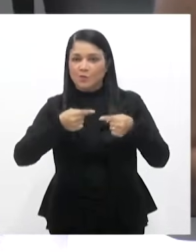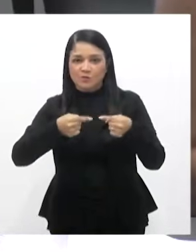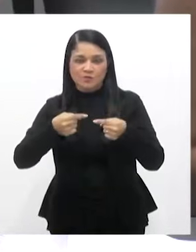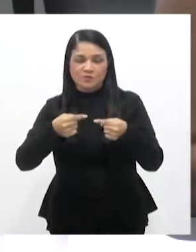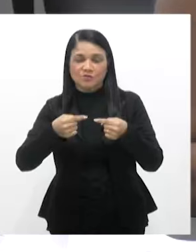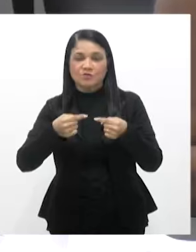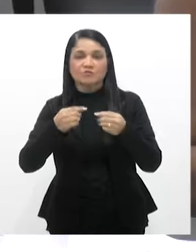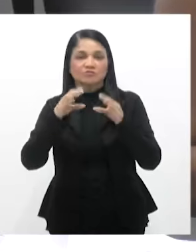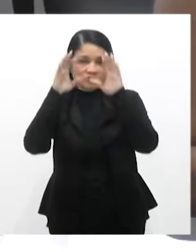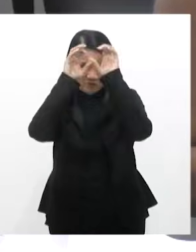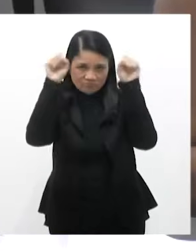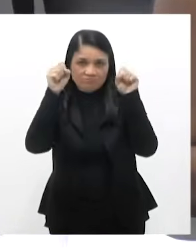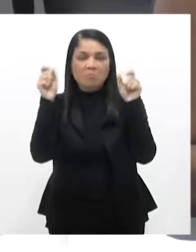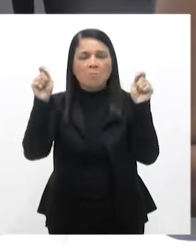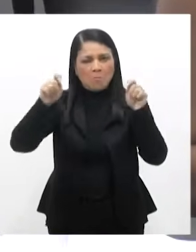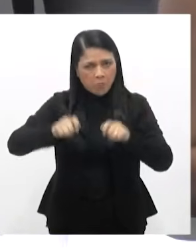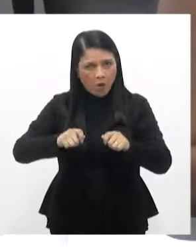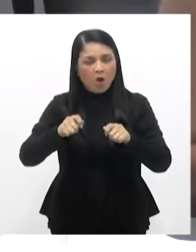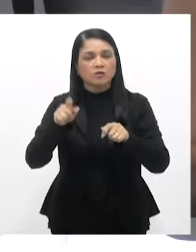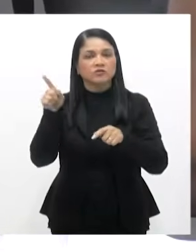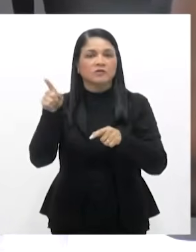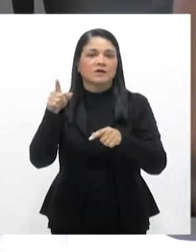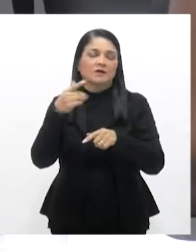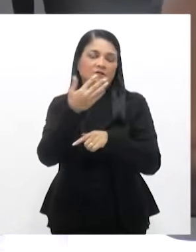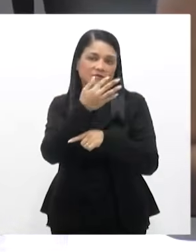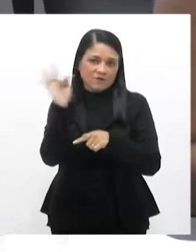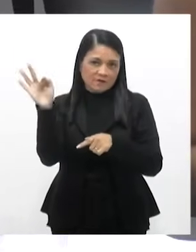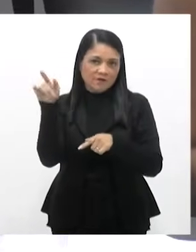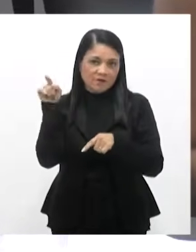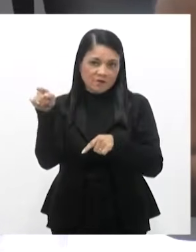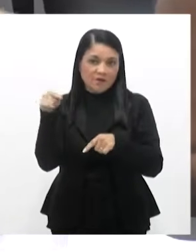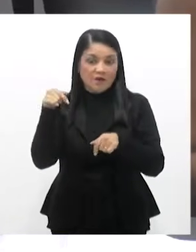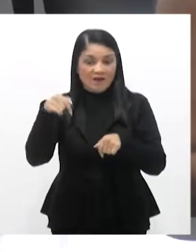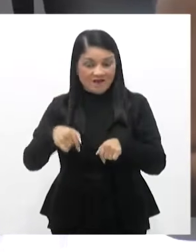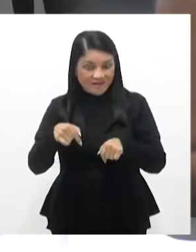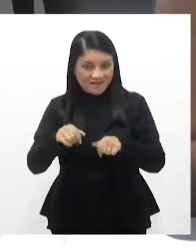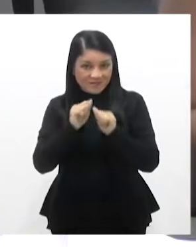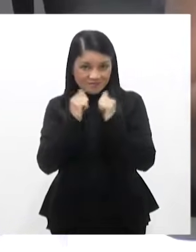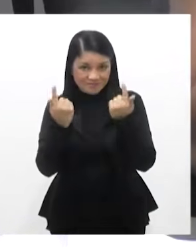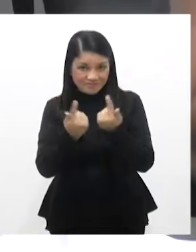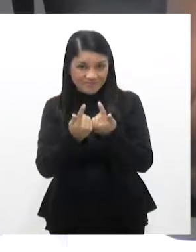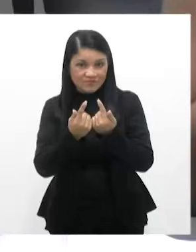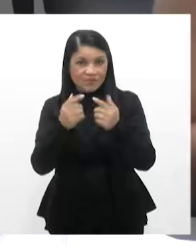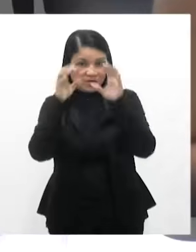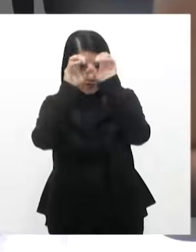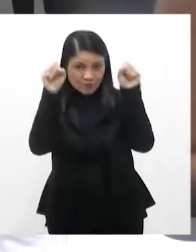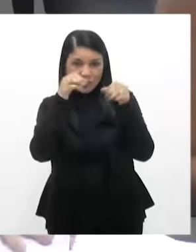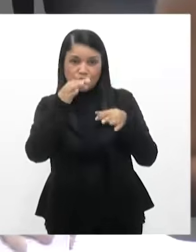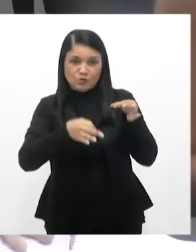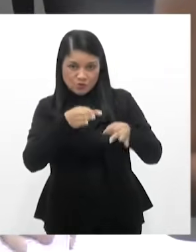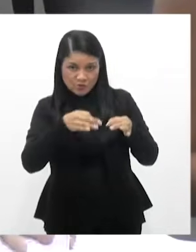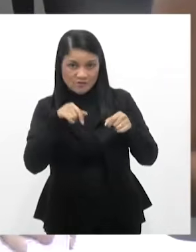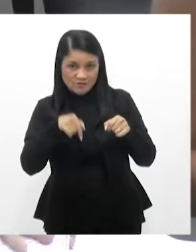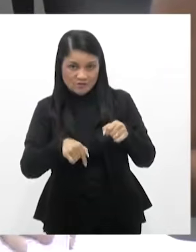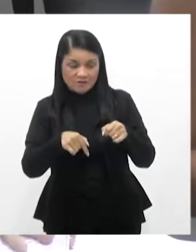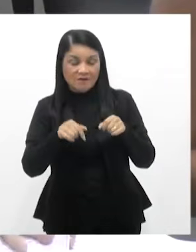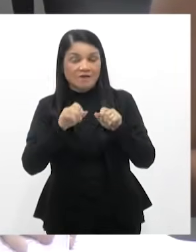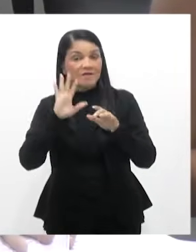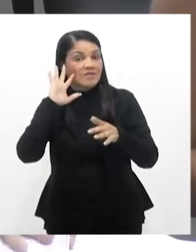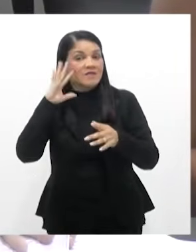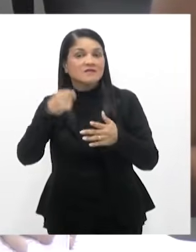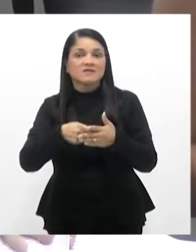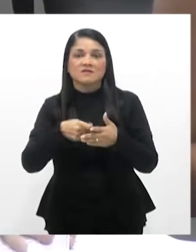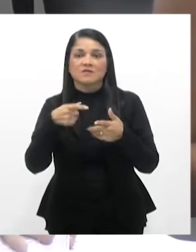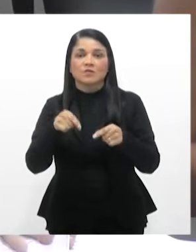no Supremo Tribunal Federal. Aqui a gente só pode contestar no Tribunal de Justiça. E essas decisões